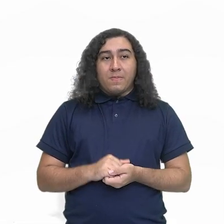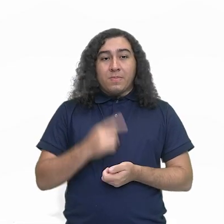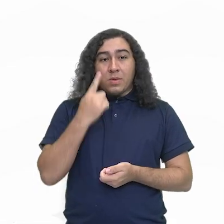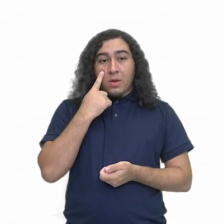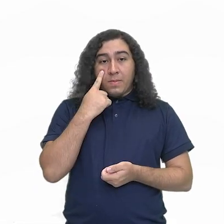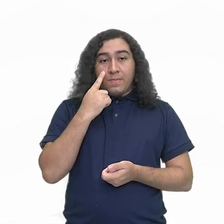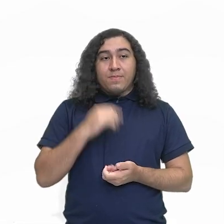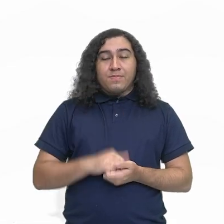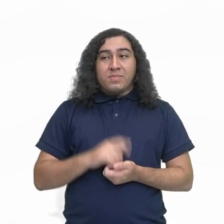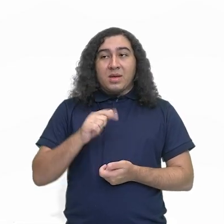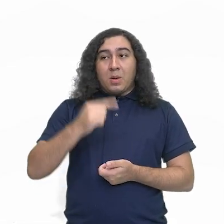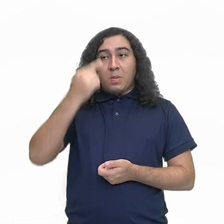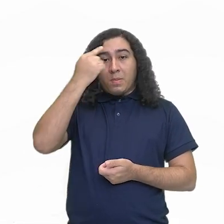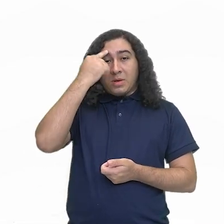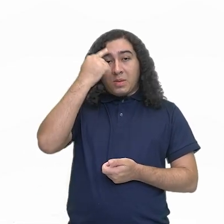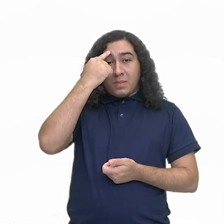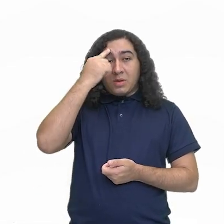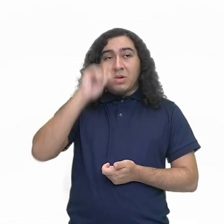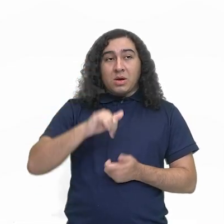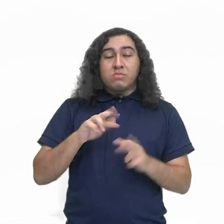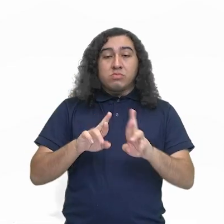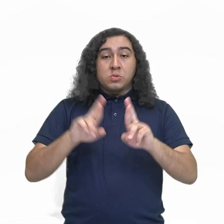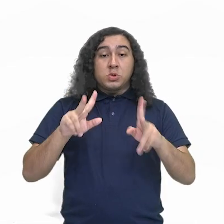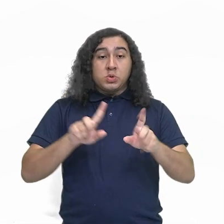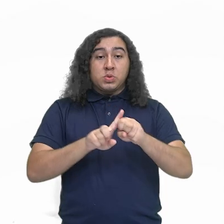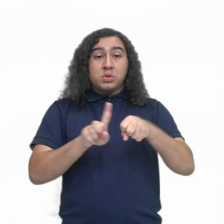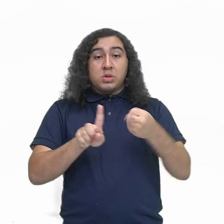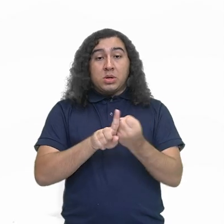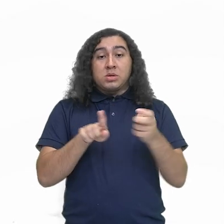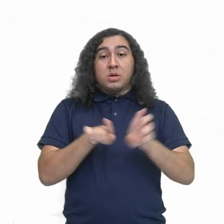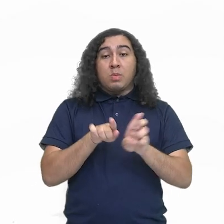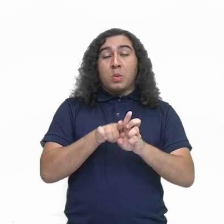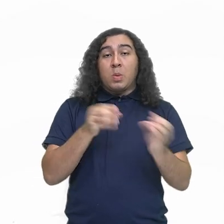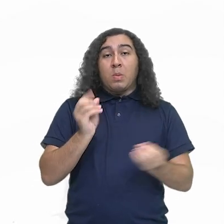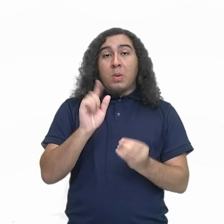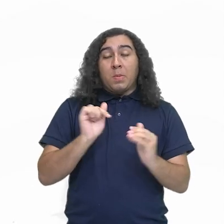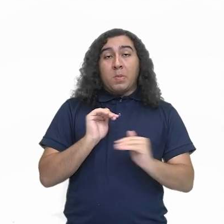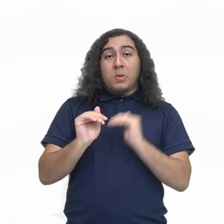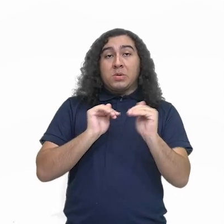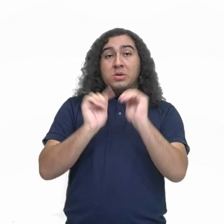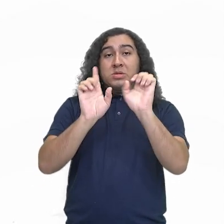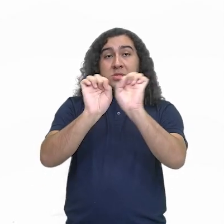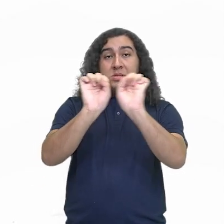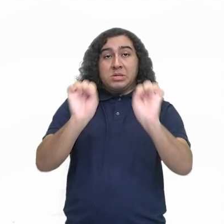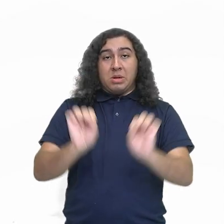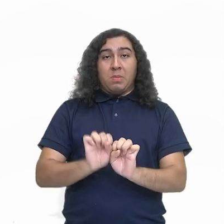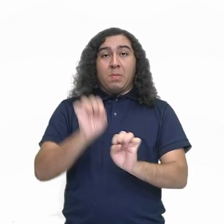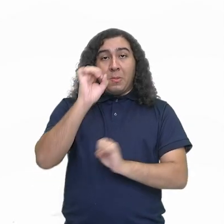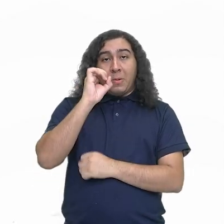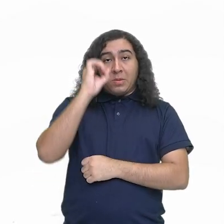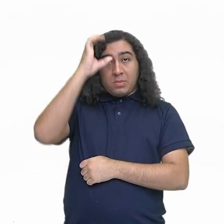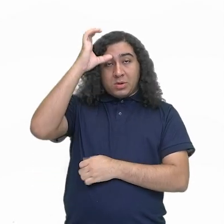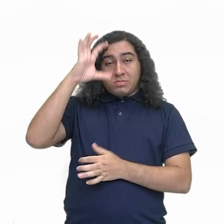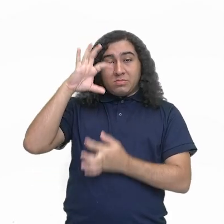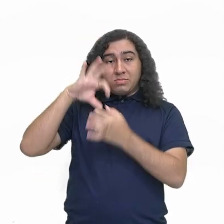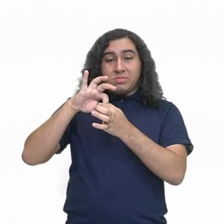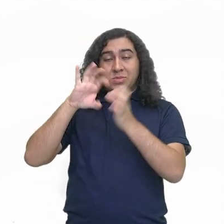formação do pensamento nas diferentes sociedades e o seu processo de sistematização do